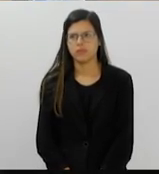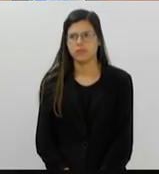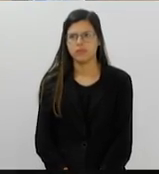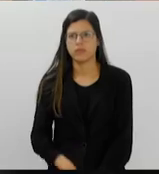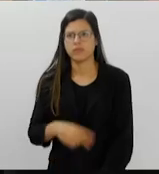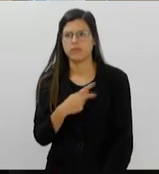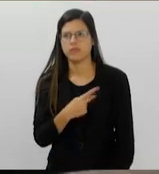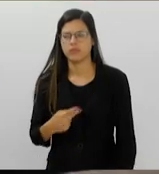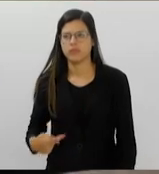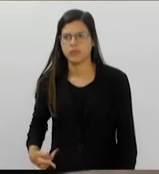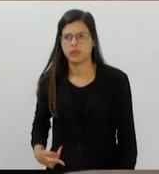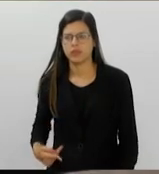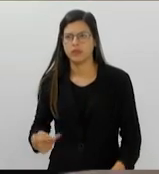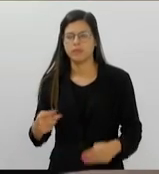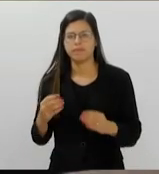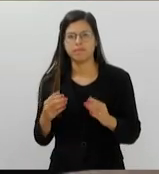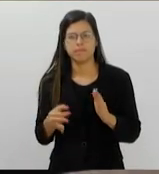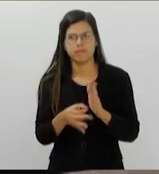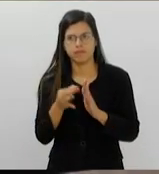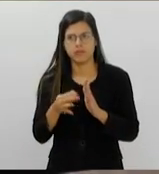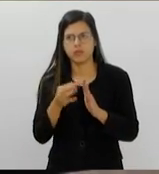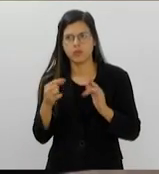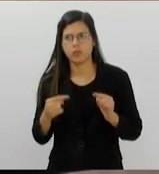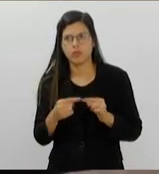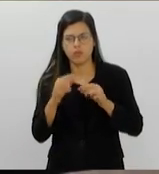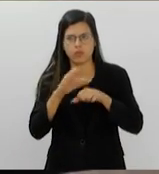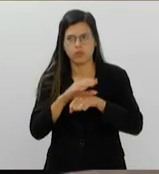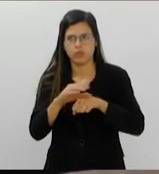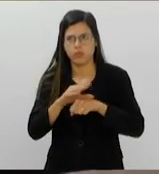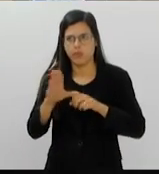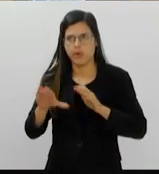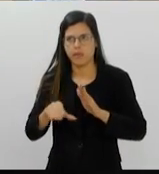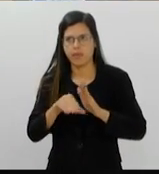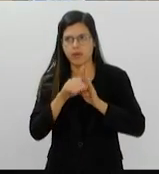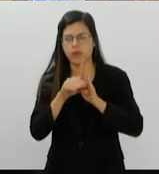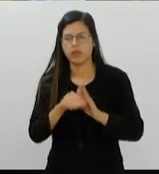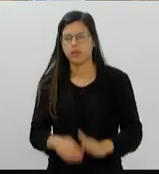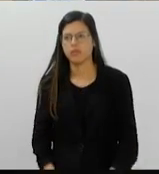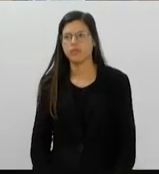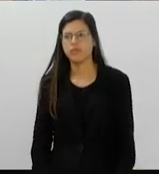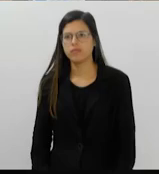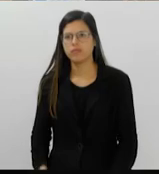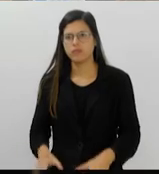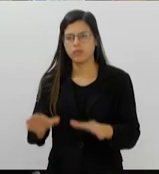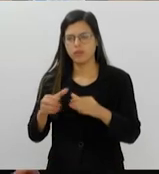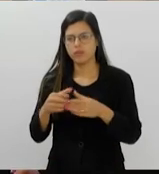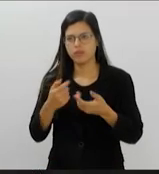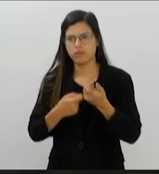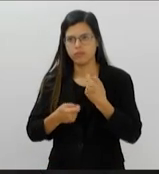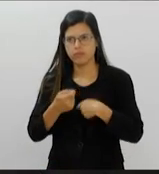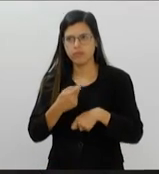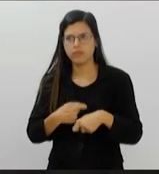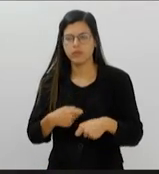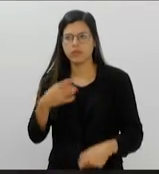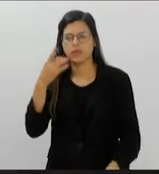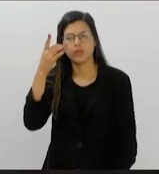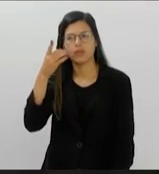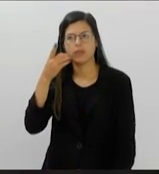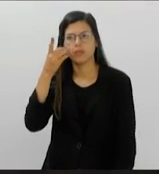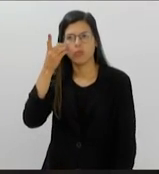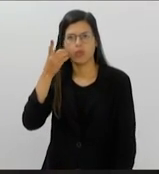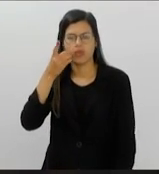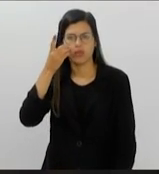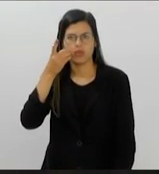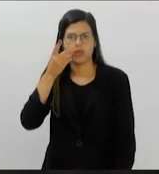Presidente, parecer é pela constitucionalidade com emendas. Muito obrigado. Pela Comissão de Economia, deputada